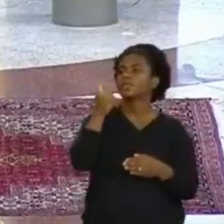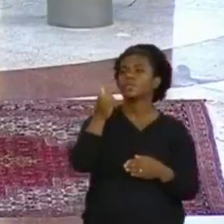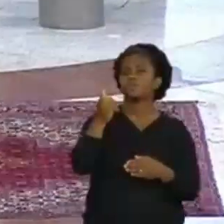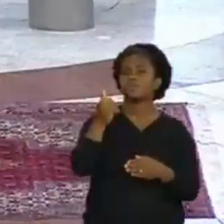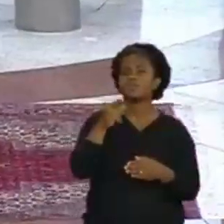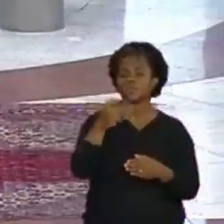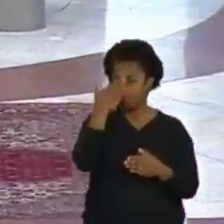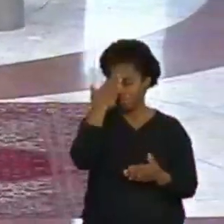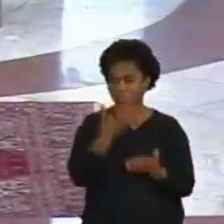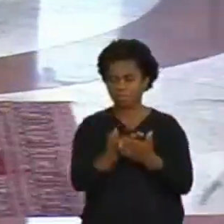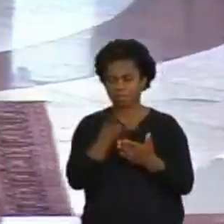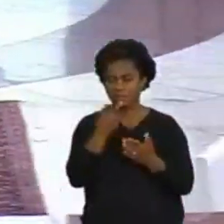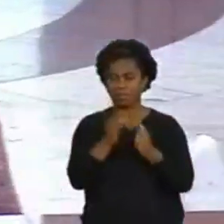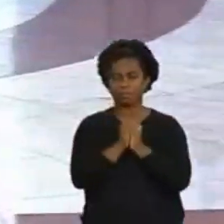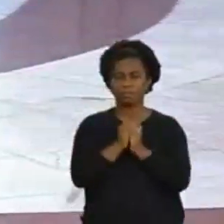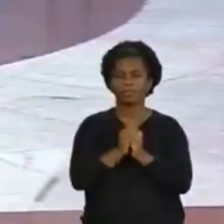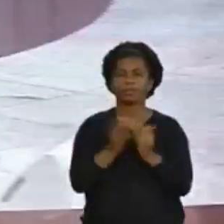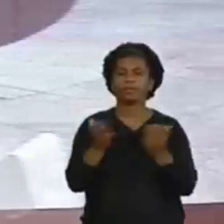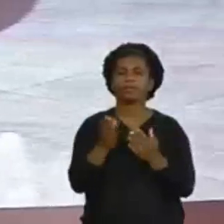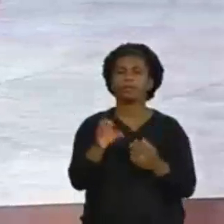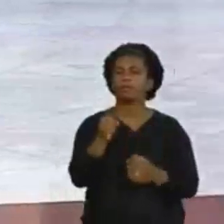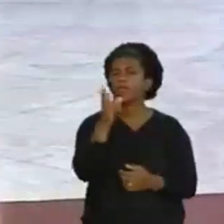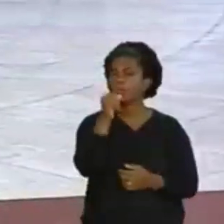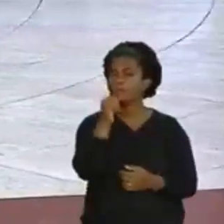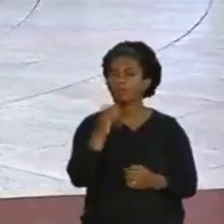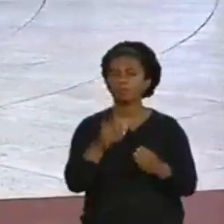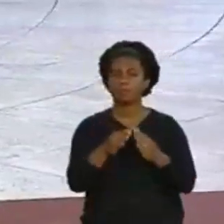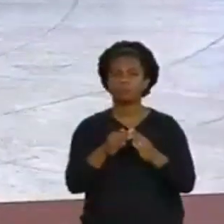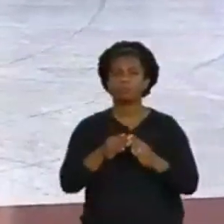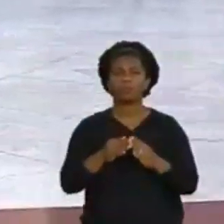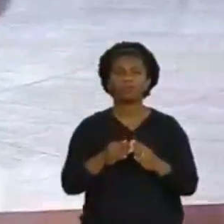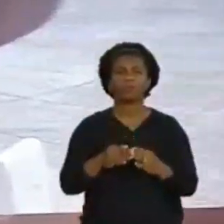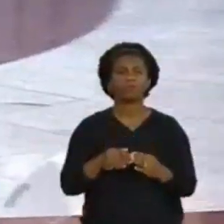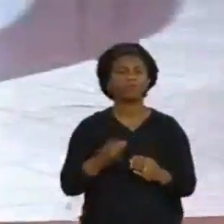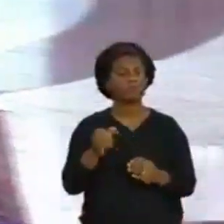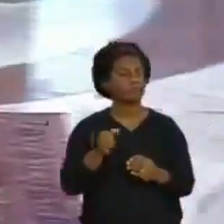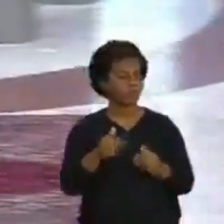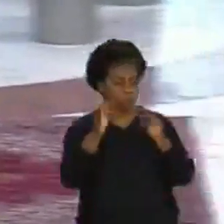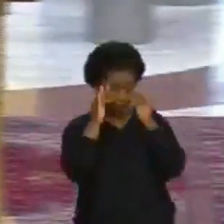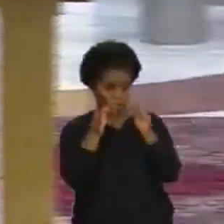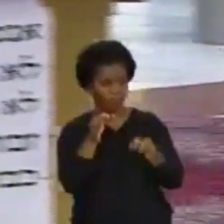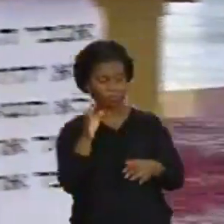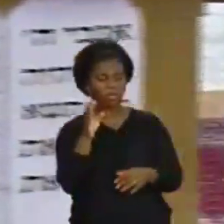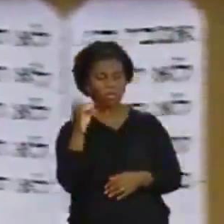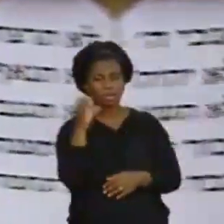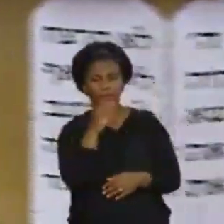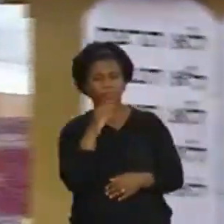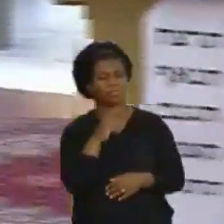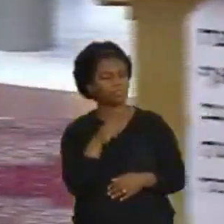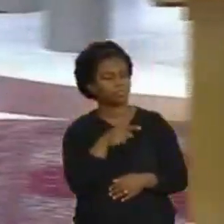a Deus. Agora pega a água rapidinho para nós consagrarmos. Deixa eu pegar um testemunho aqui, por favor.